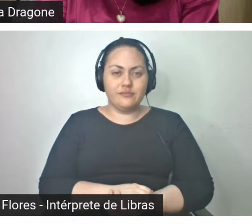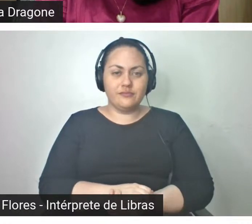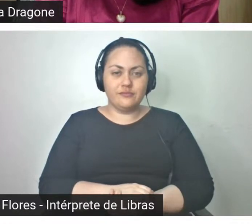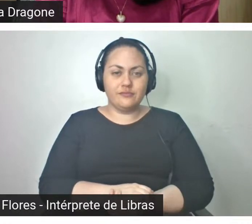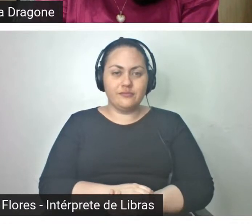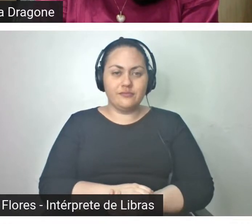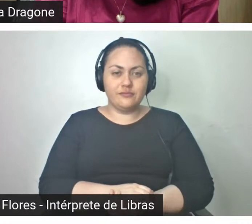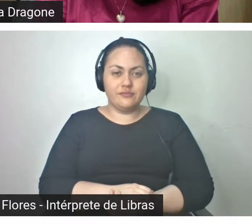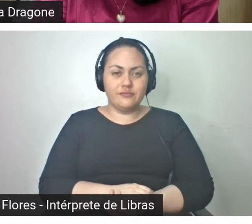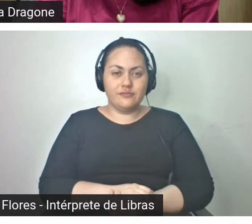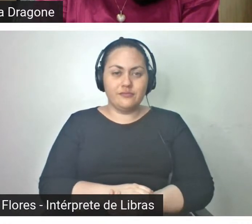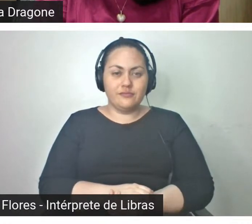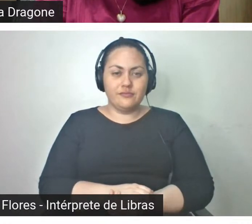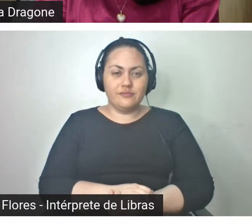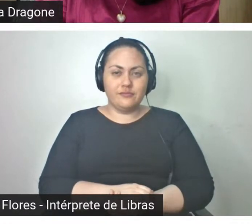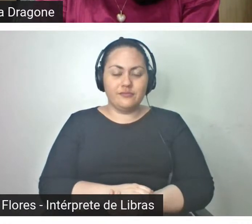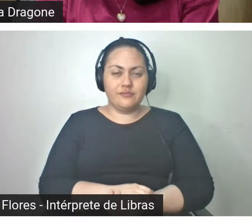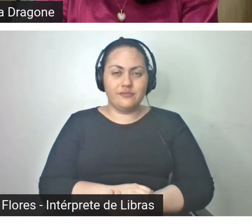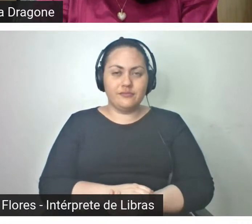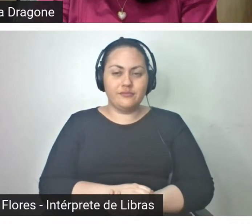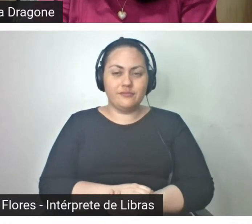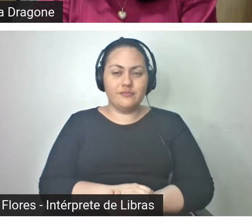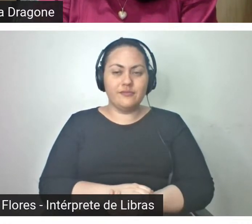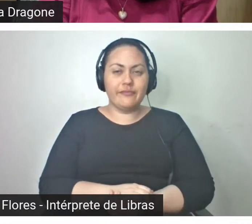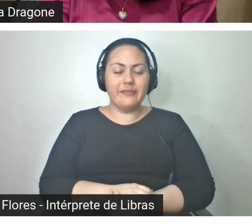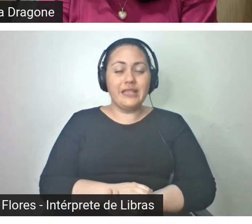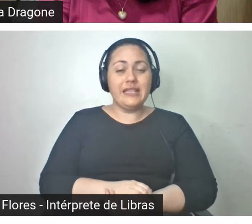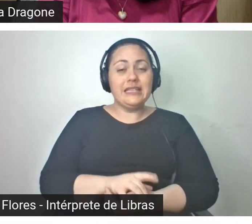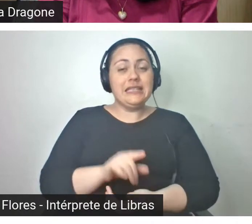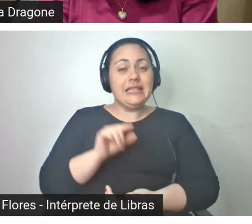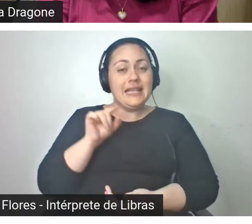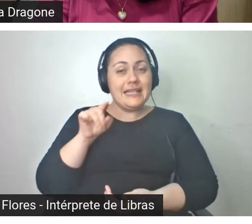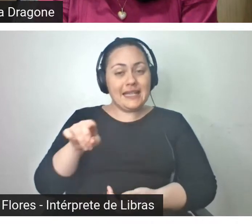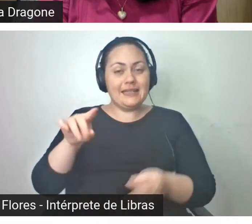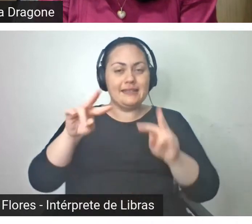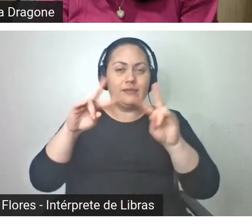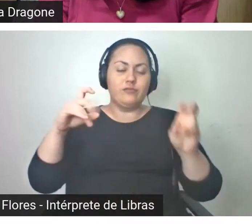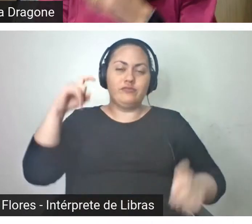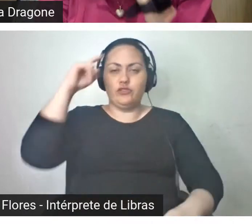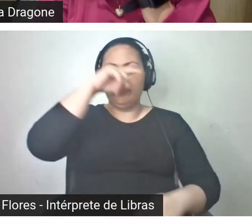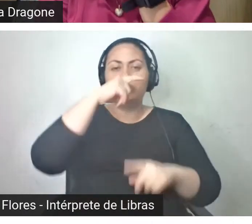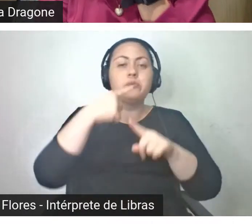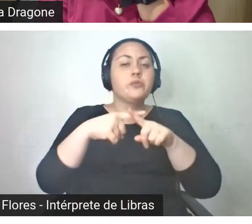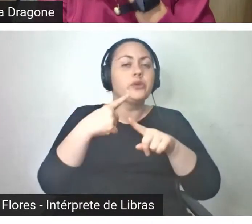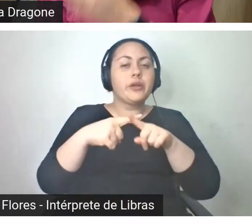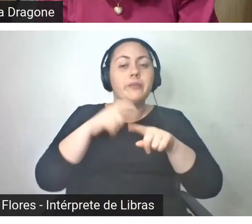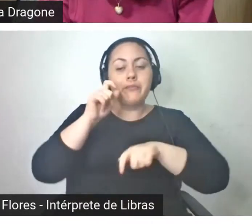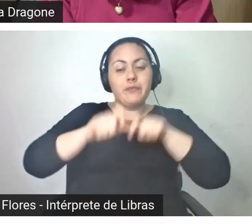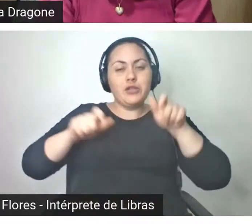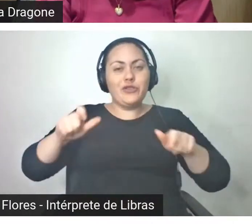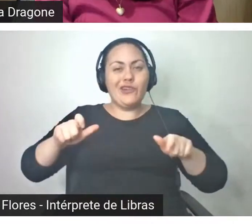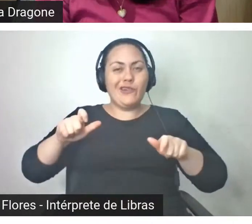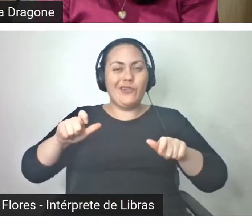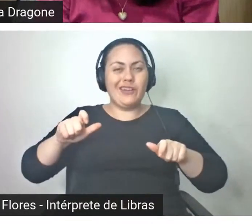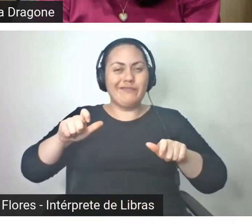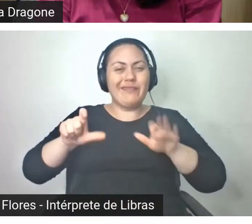opportunity. Essa é uma questão que dificulta para os legisladores, né, para as pessoas que desenham as políticas, para